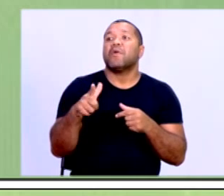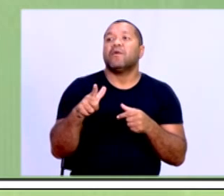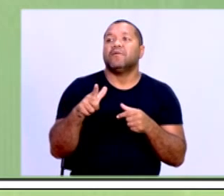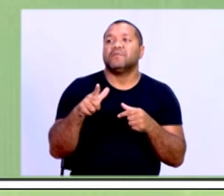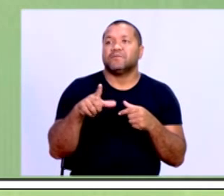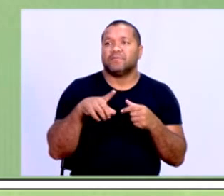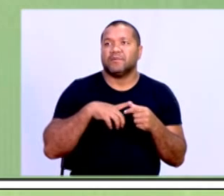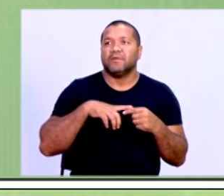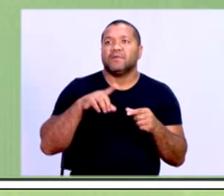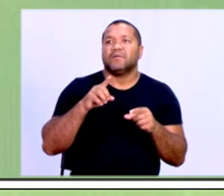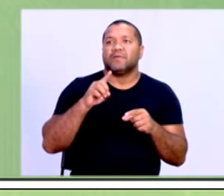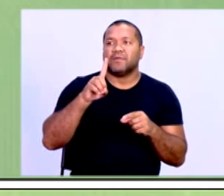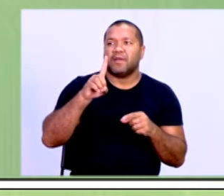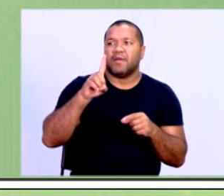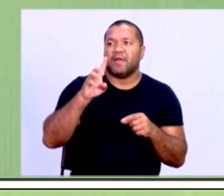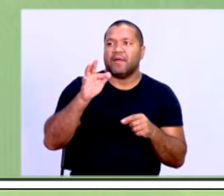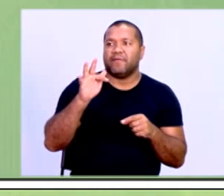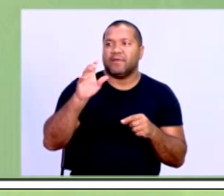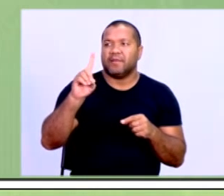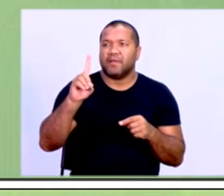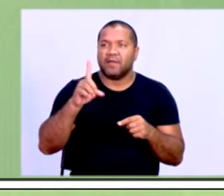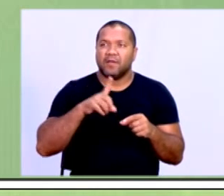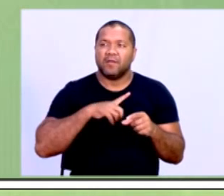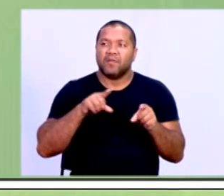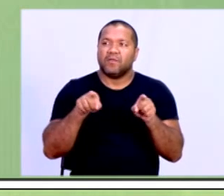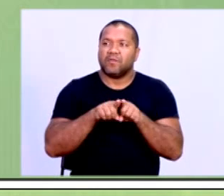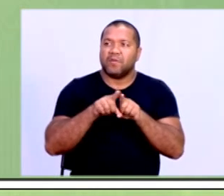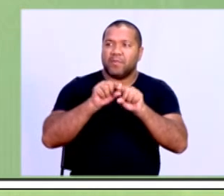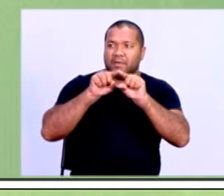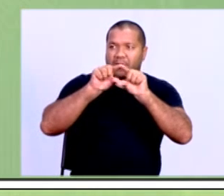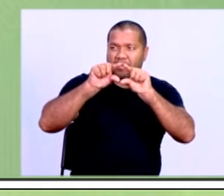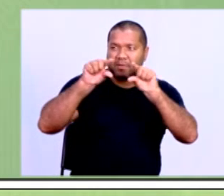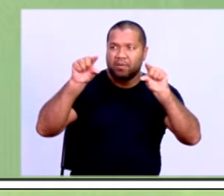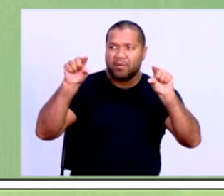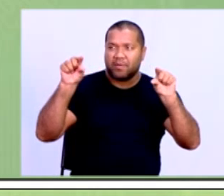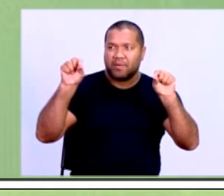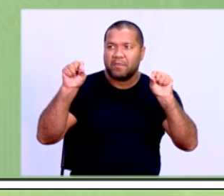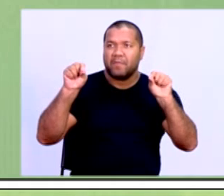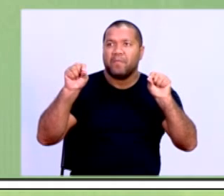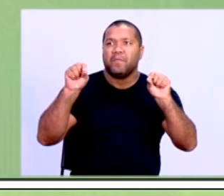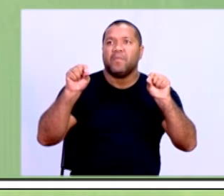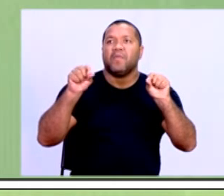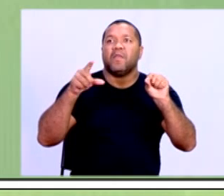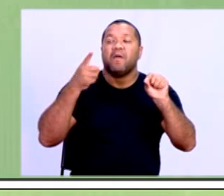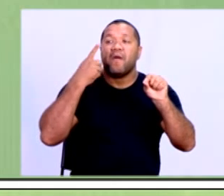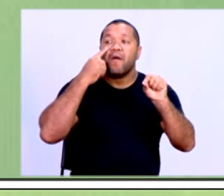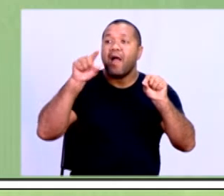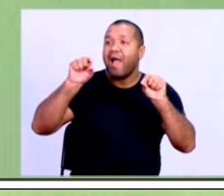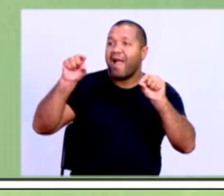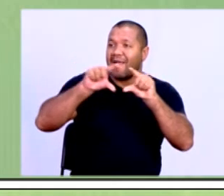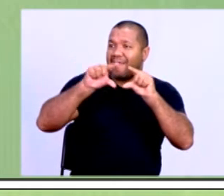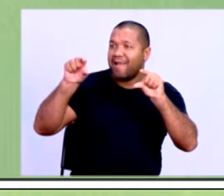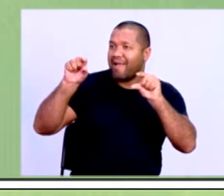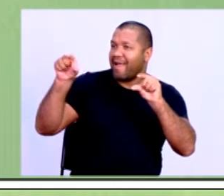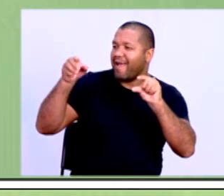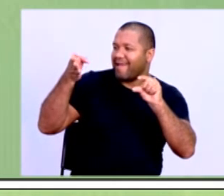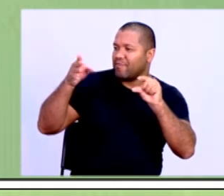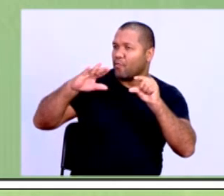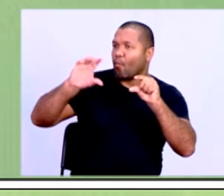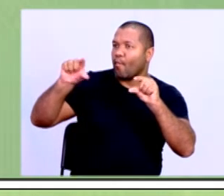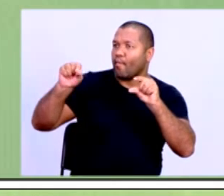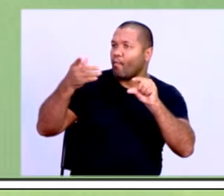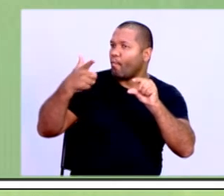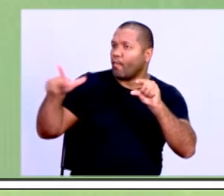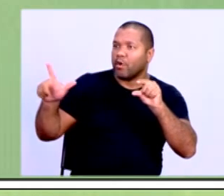o retângulo dividido aberto, também vai depender do autor. Às vezes eles utilizam duas